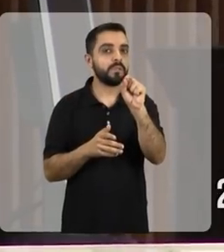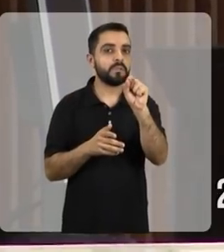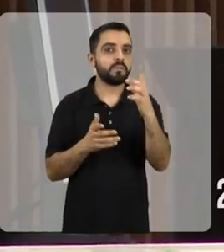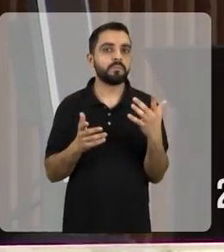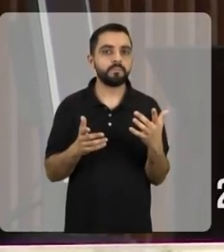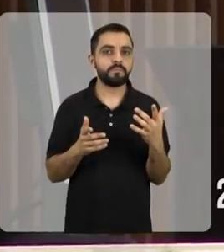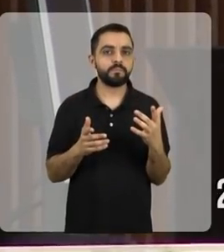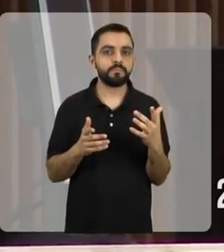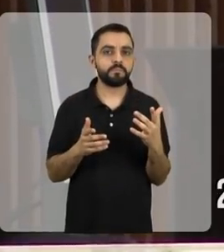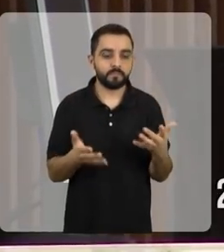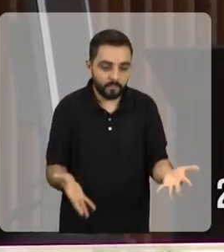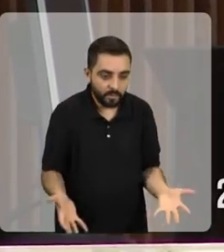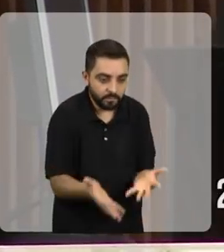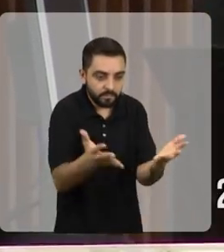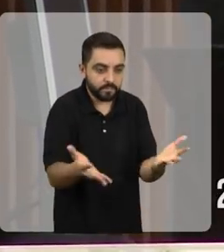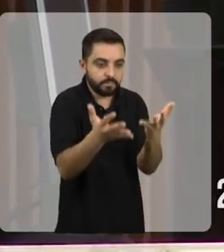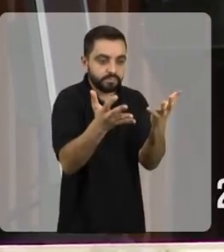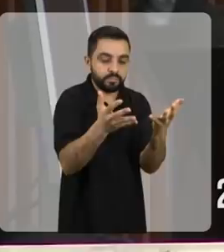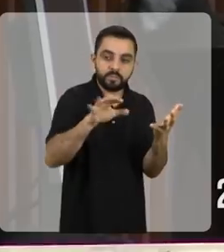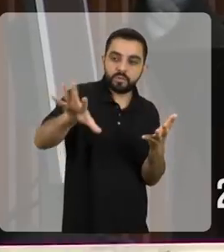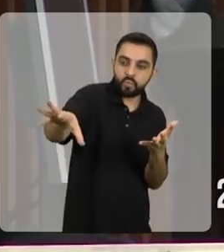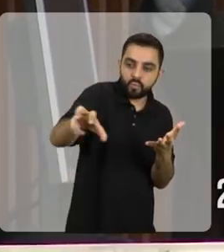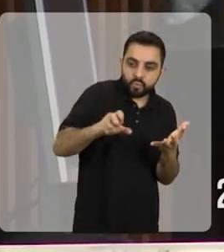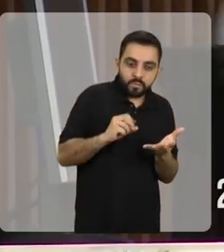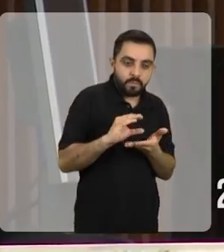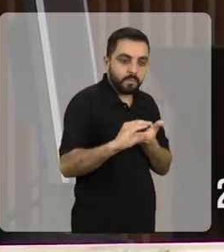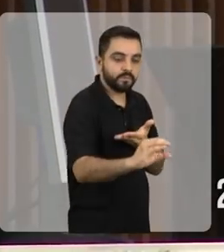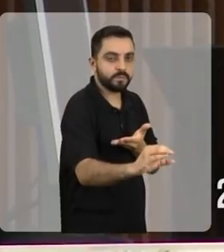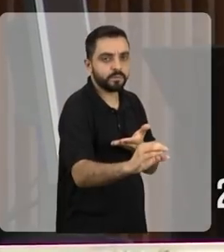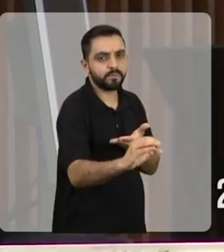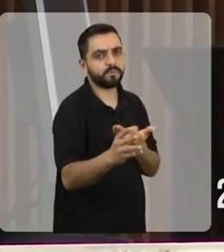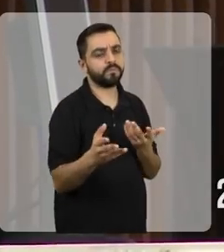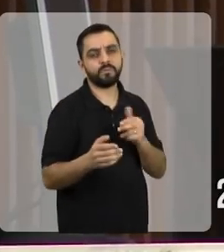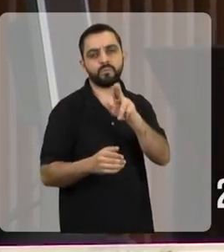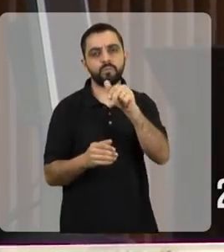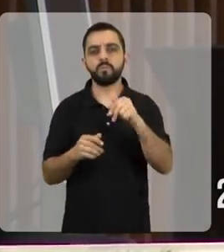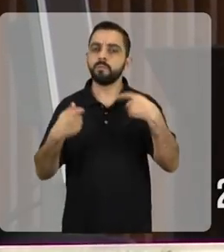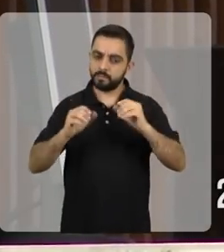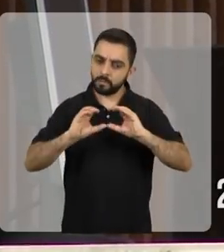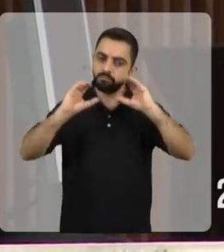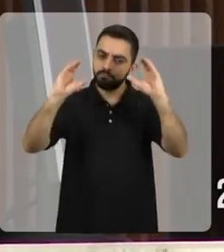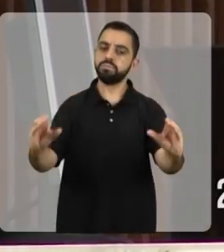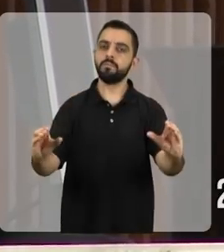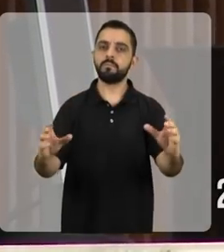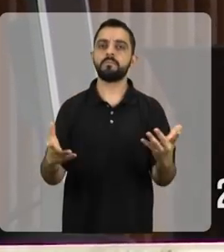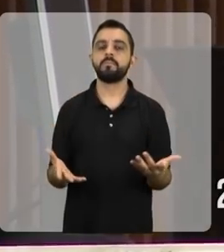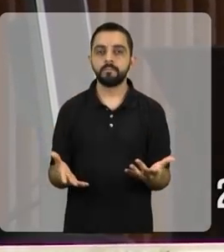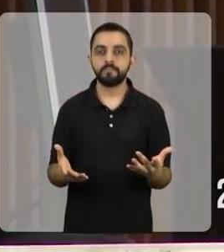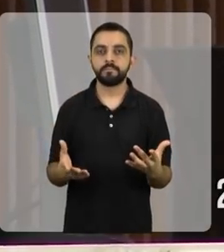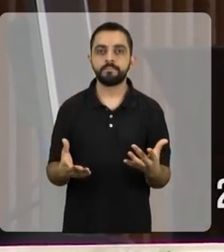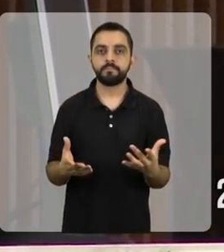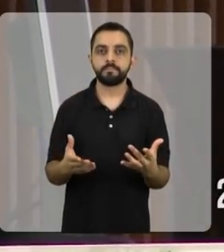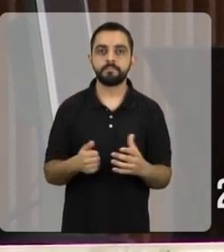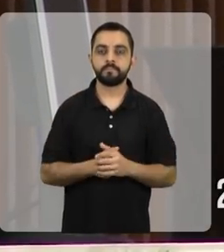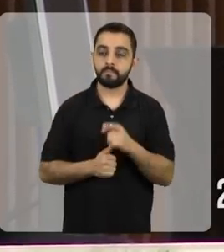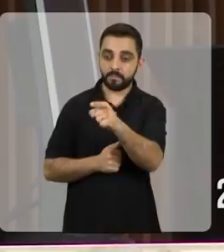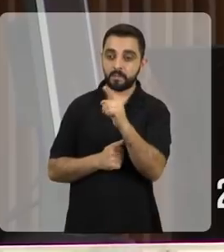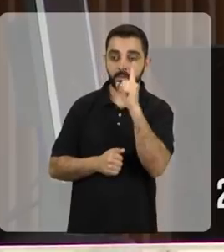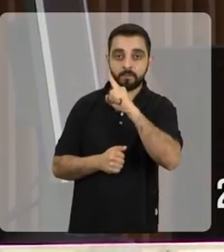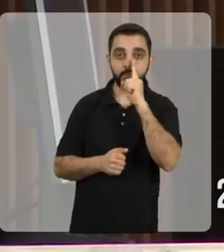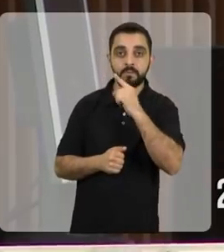ser fomentada às custas do outro nível de ensino que já está bastante deficitário